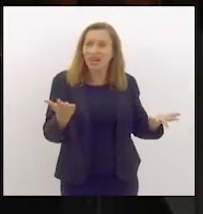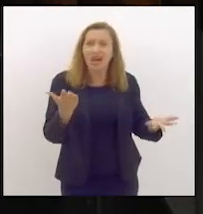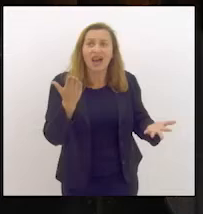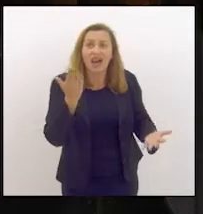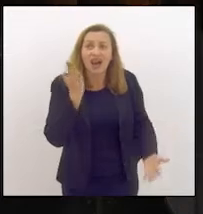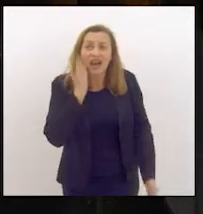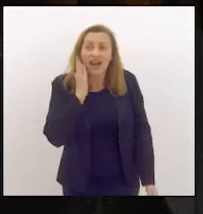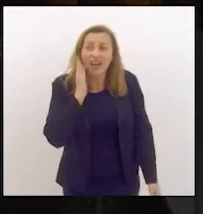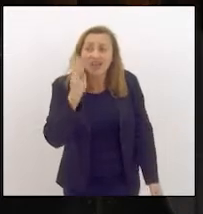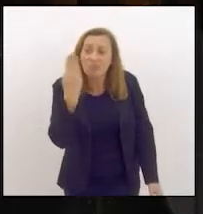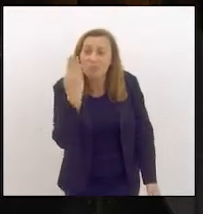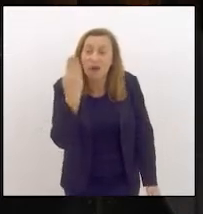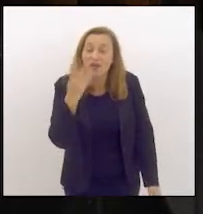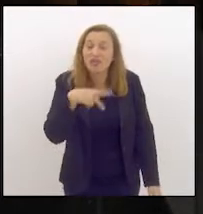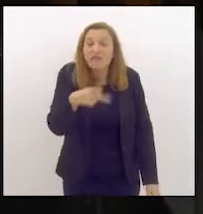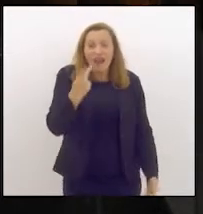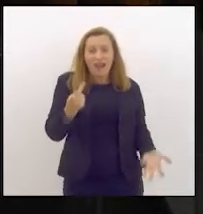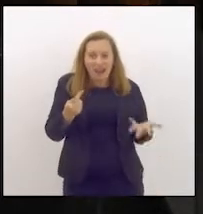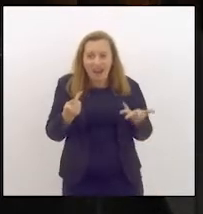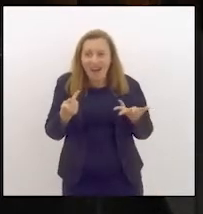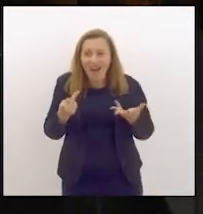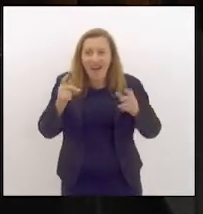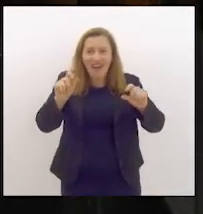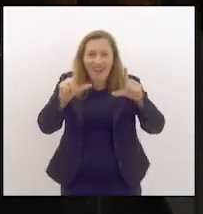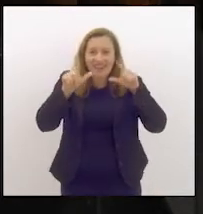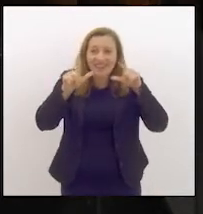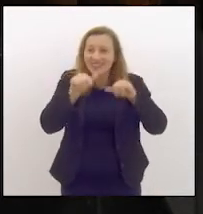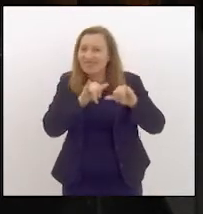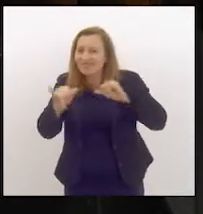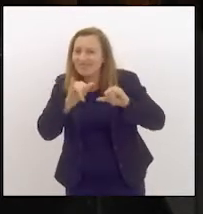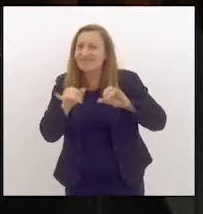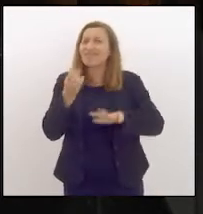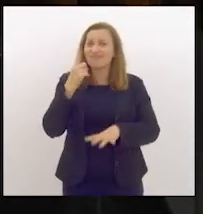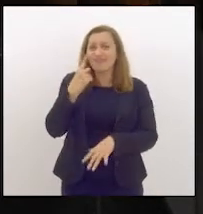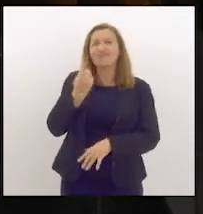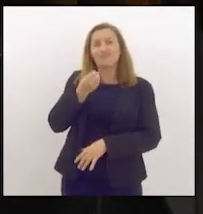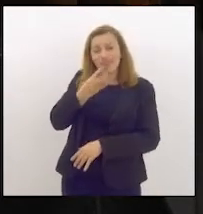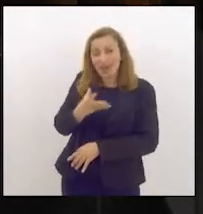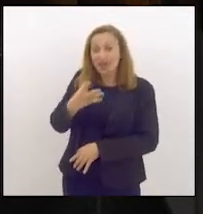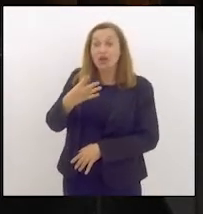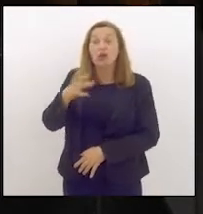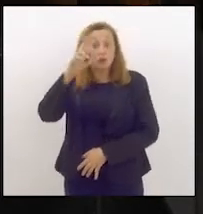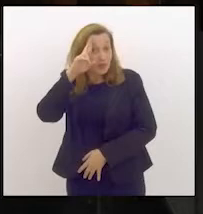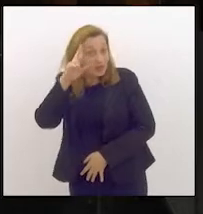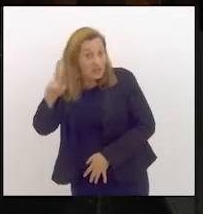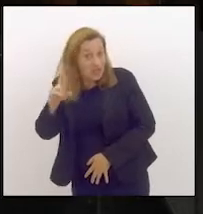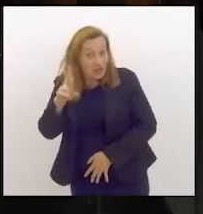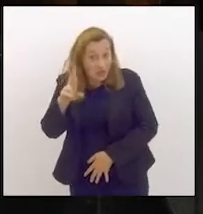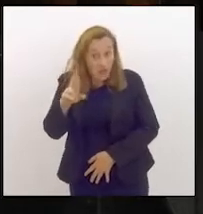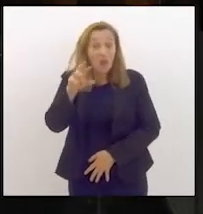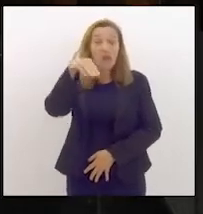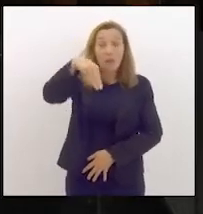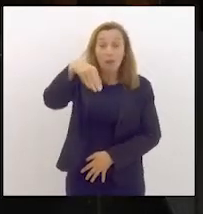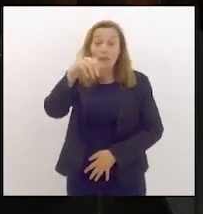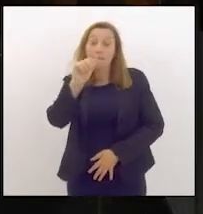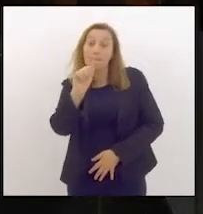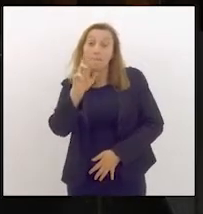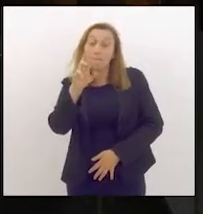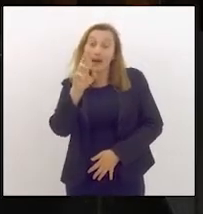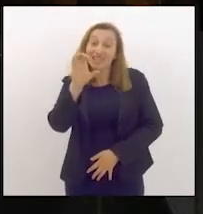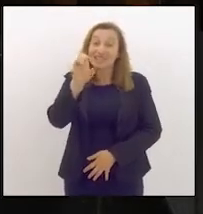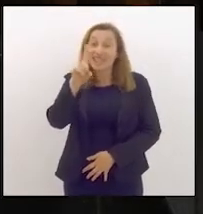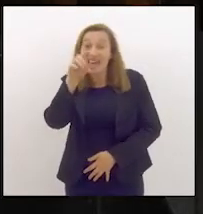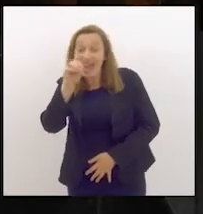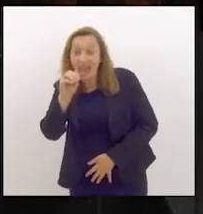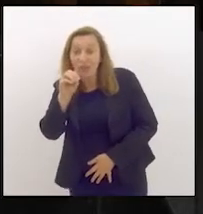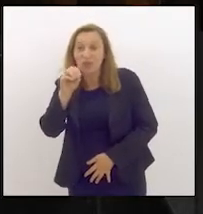a cara de pau de falar isso em rede nacional veja bem o senhor droga disso Marcelo freixo dizendo